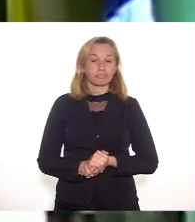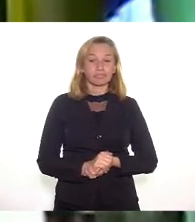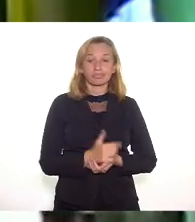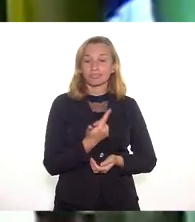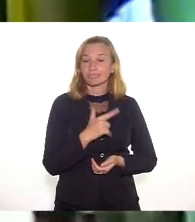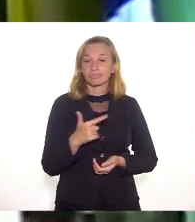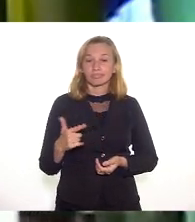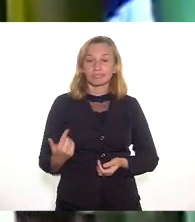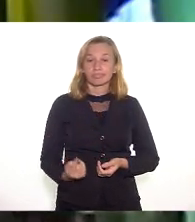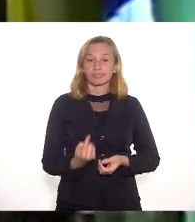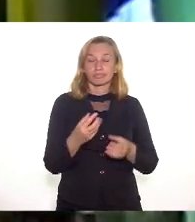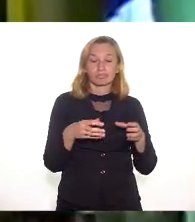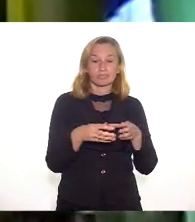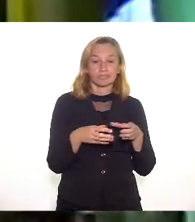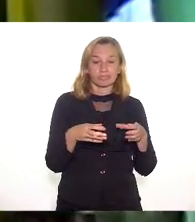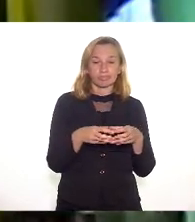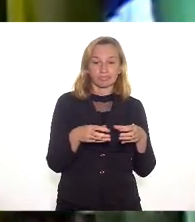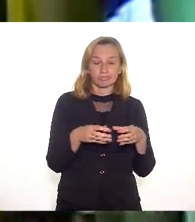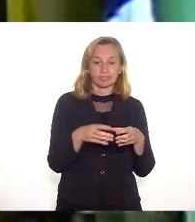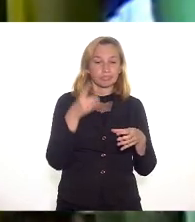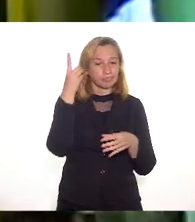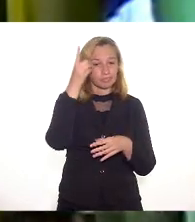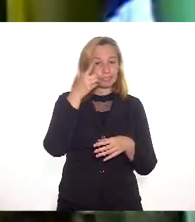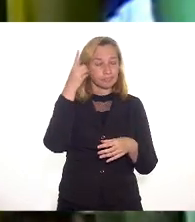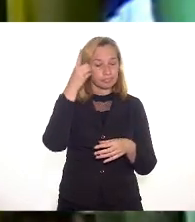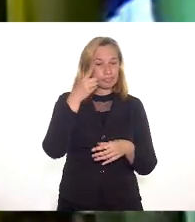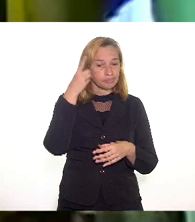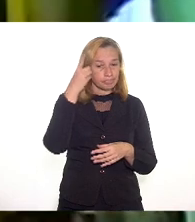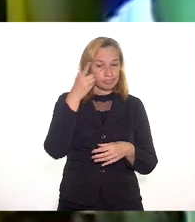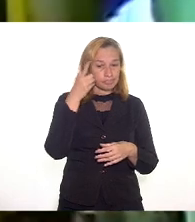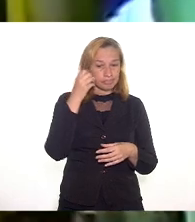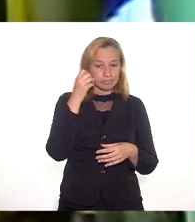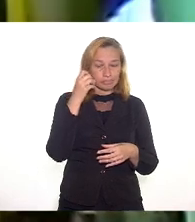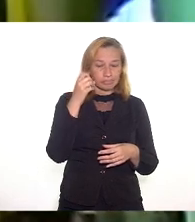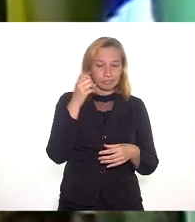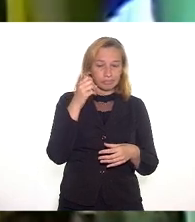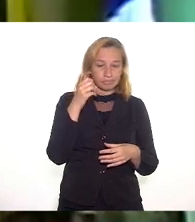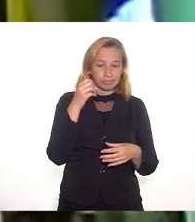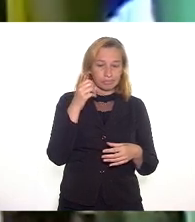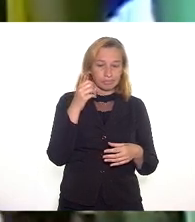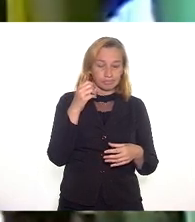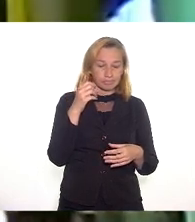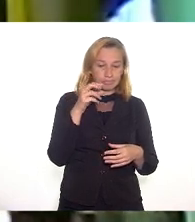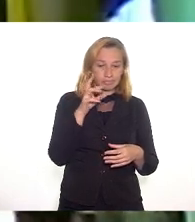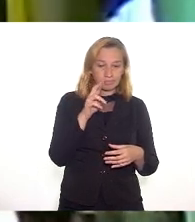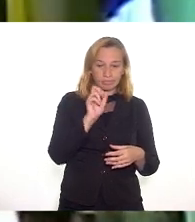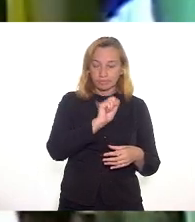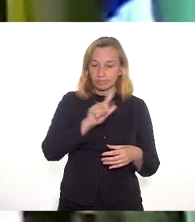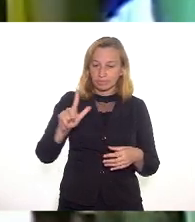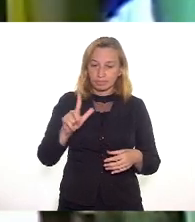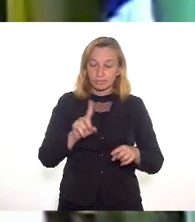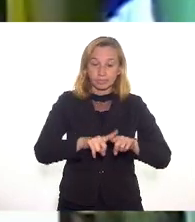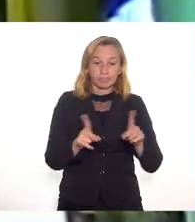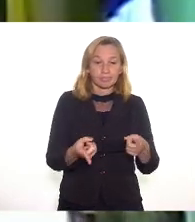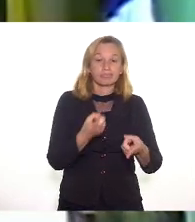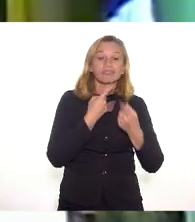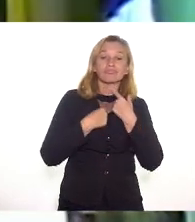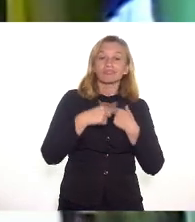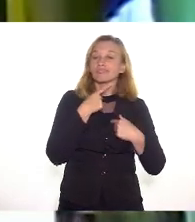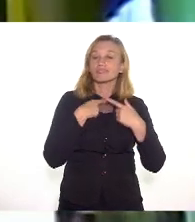um parlamento radical. Ele tem um parlamento com vontade de fazer